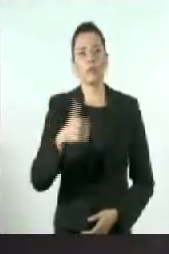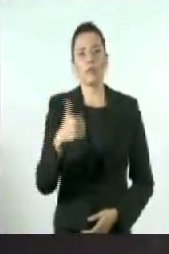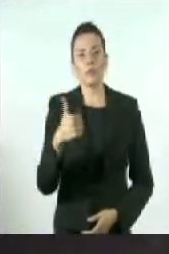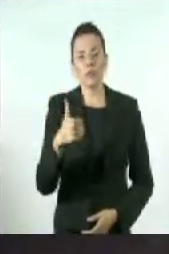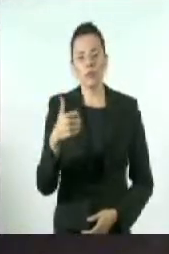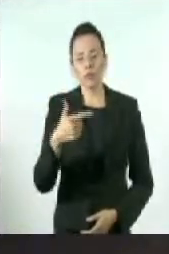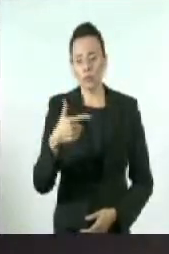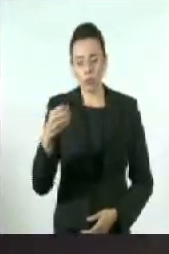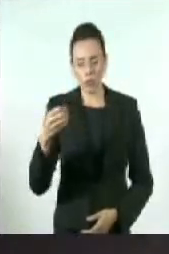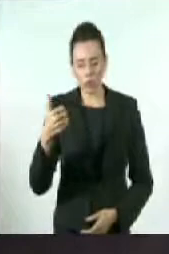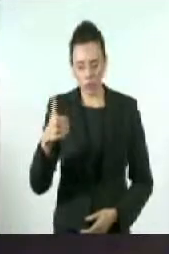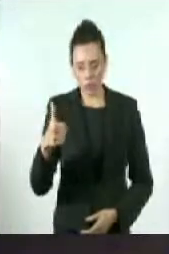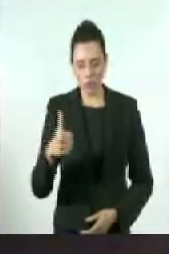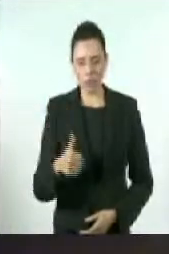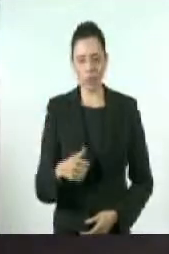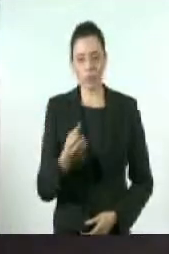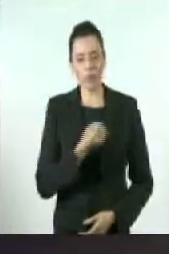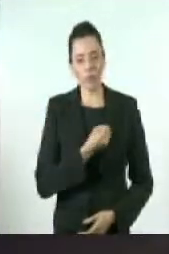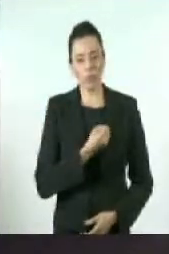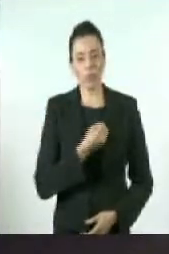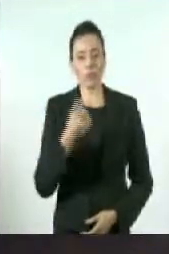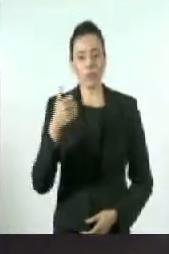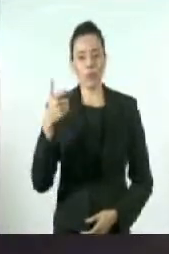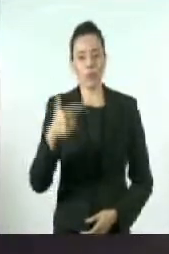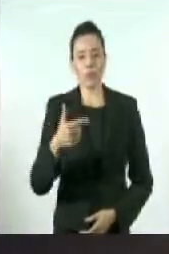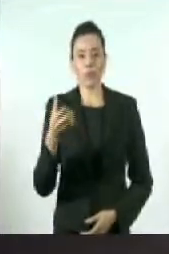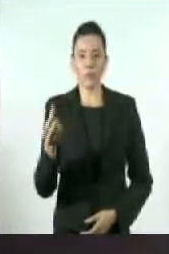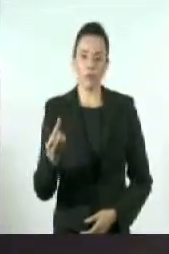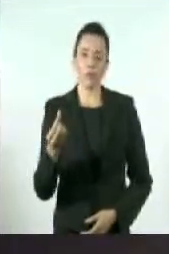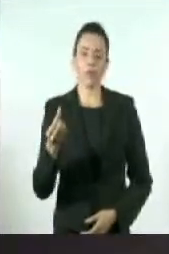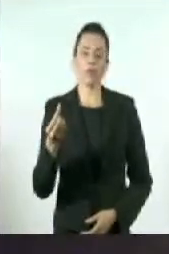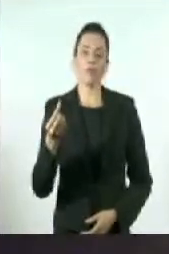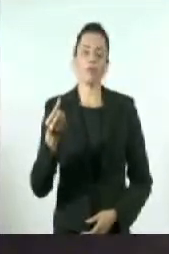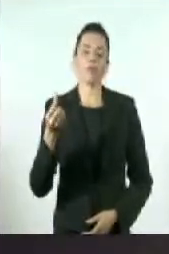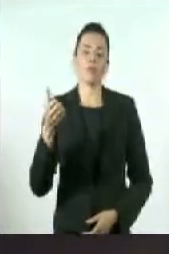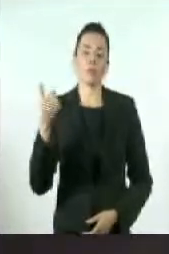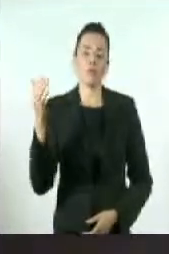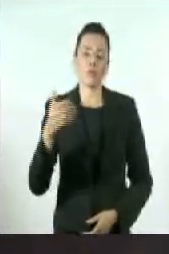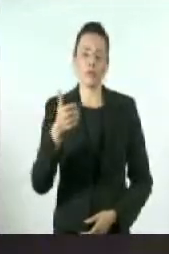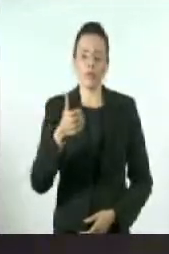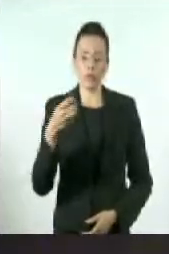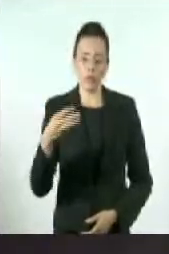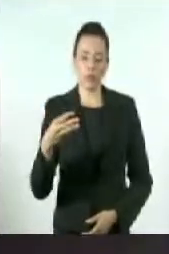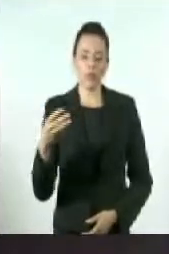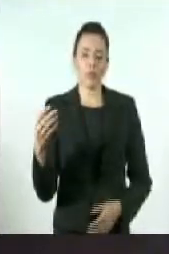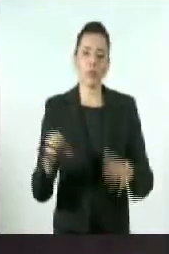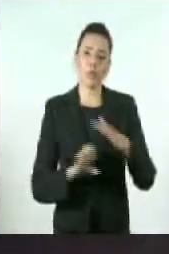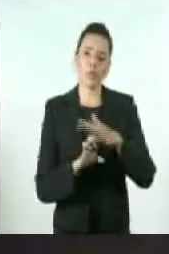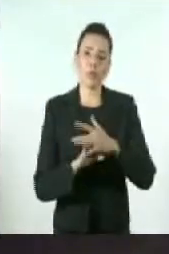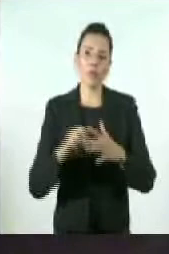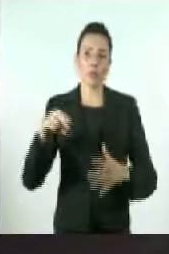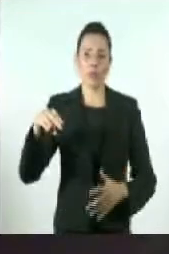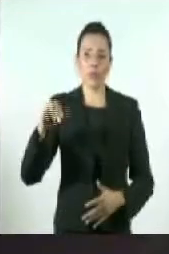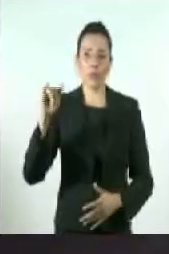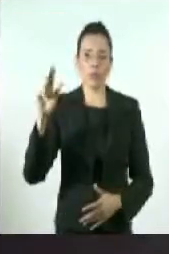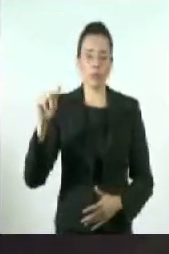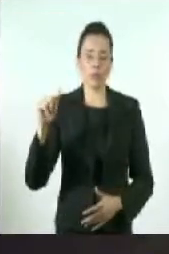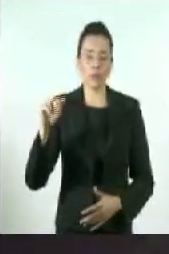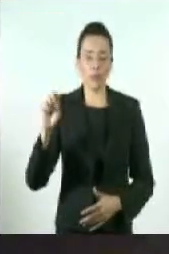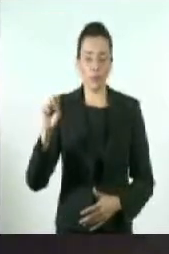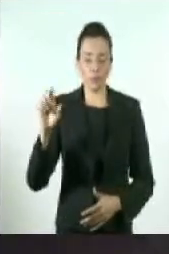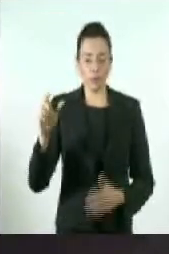Contrato 26/2013, firmado com a empresa NewServe Segurança. Contrato